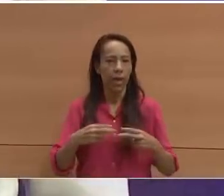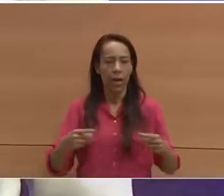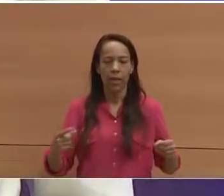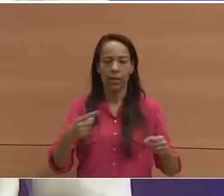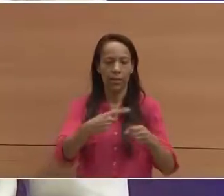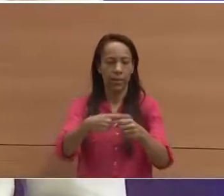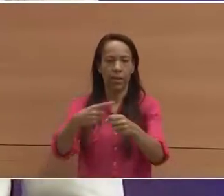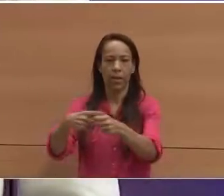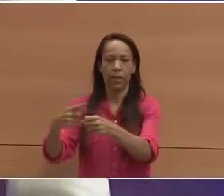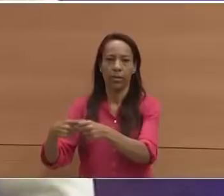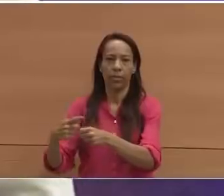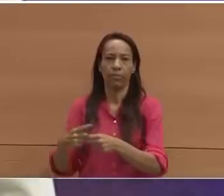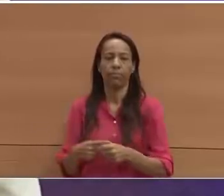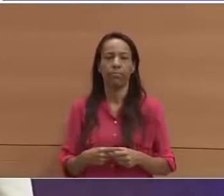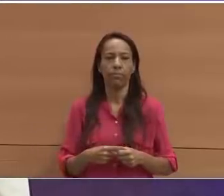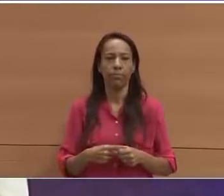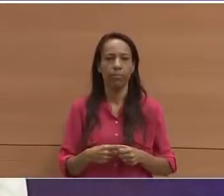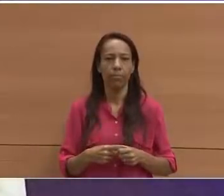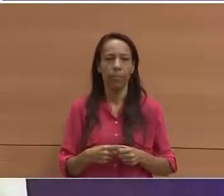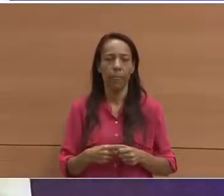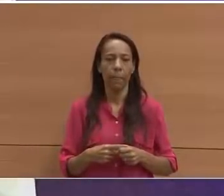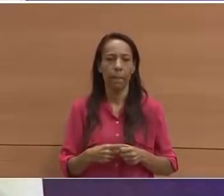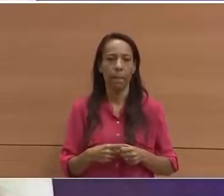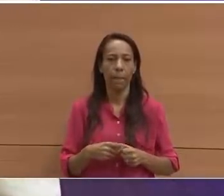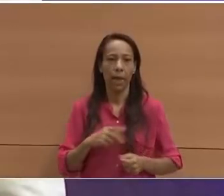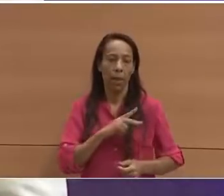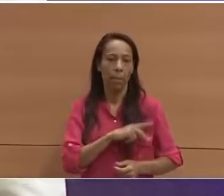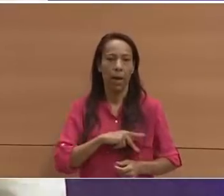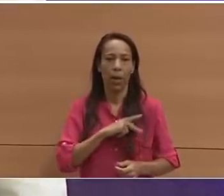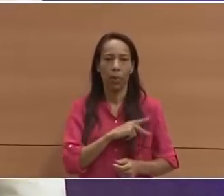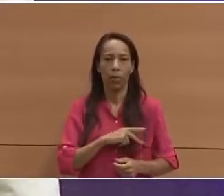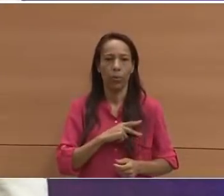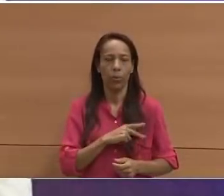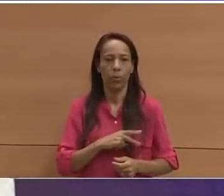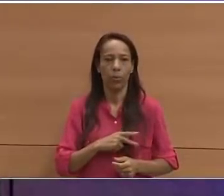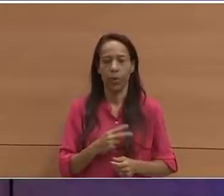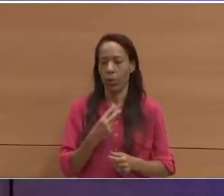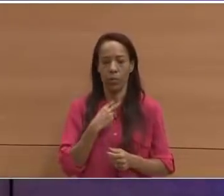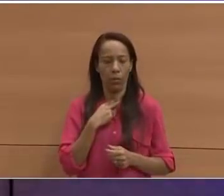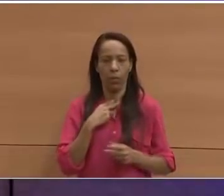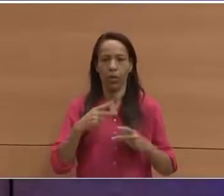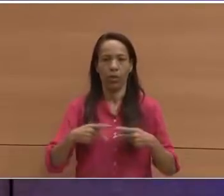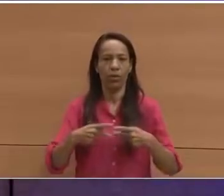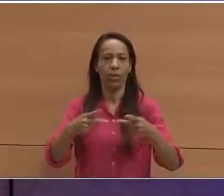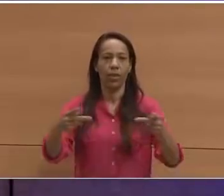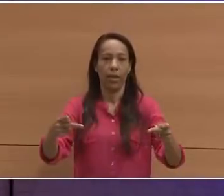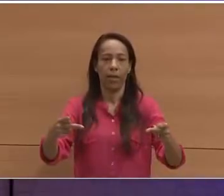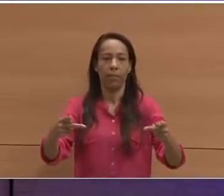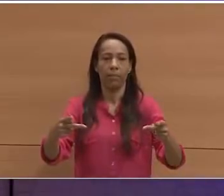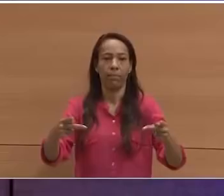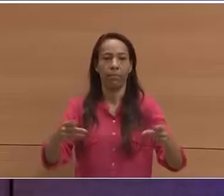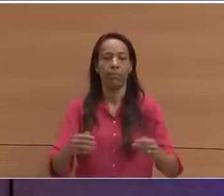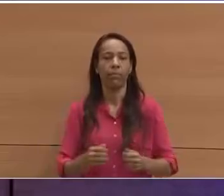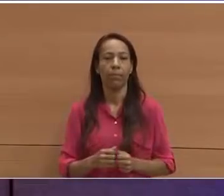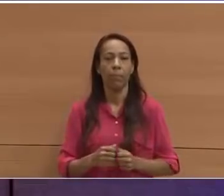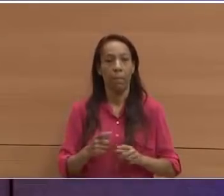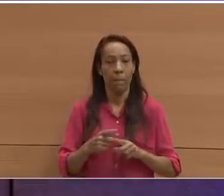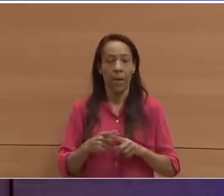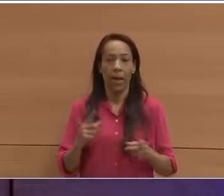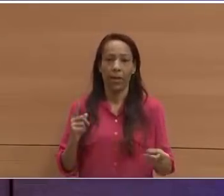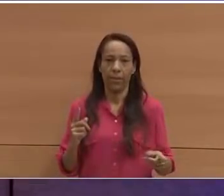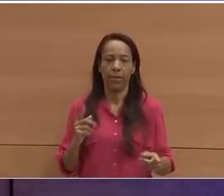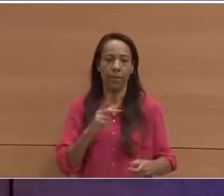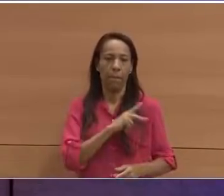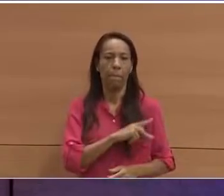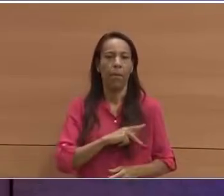Hierápolis, Paulo não os visitou. Paulo ganhou por meio do seu ministério